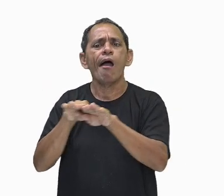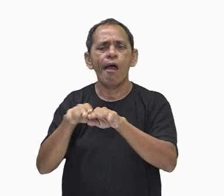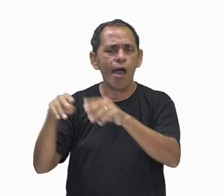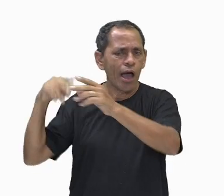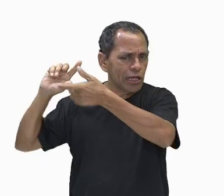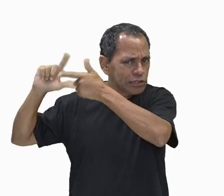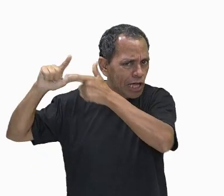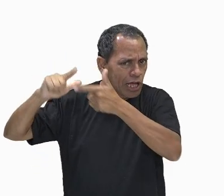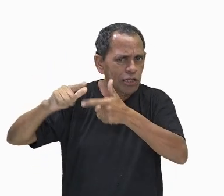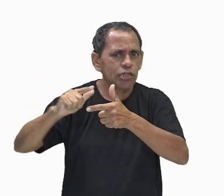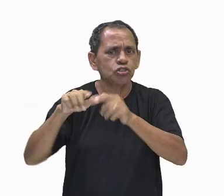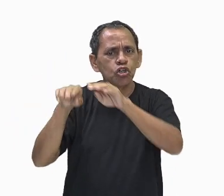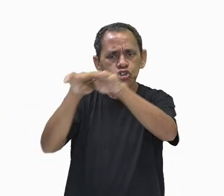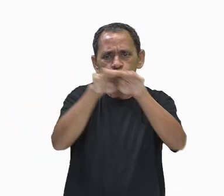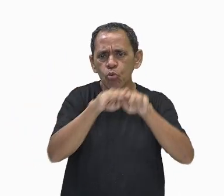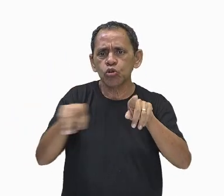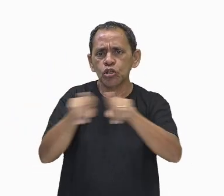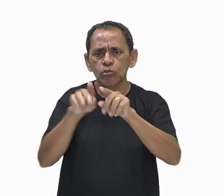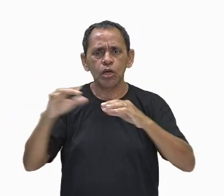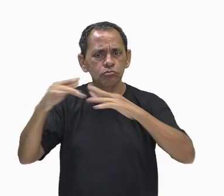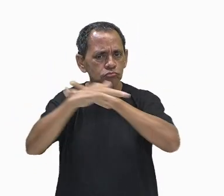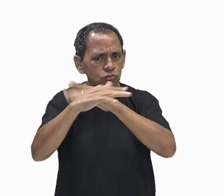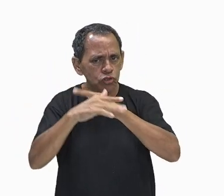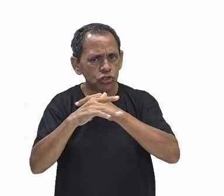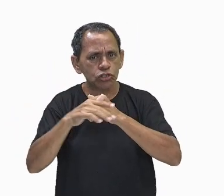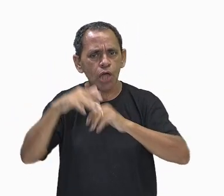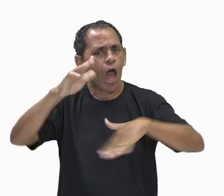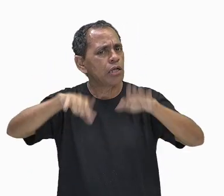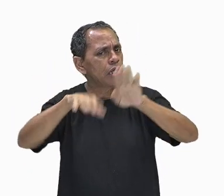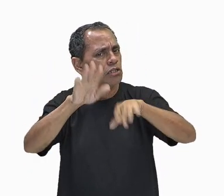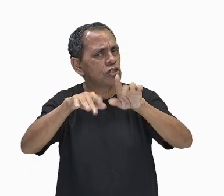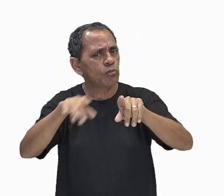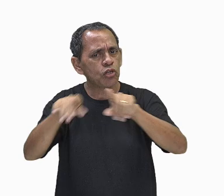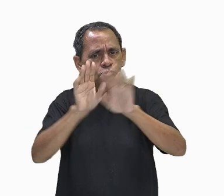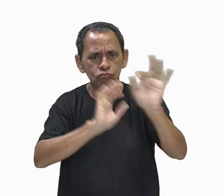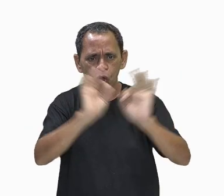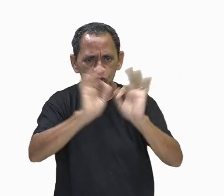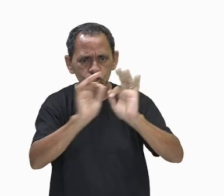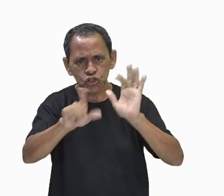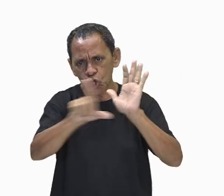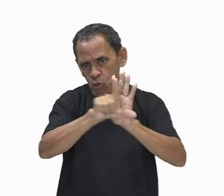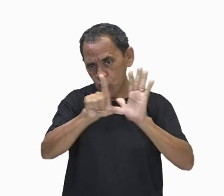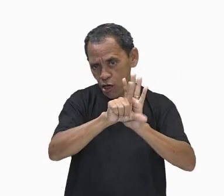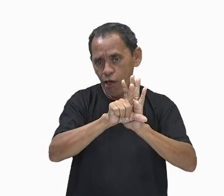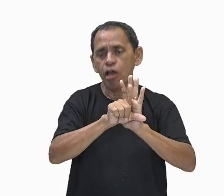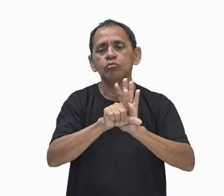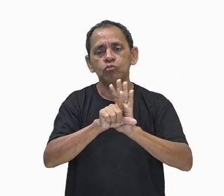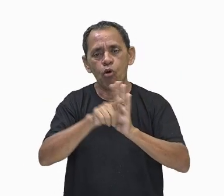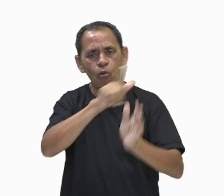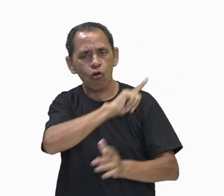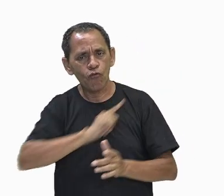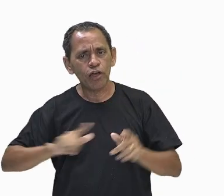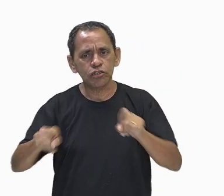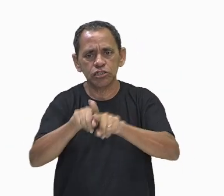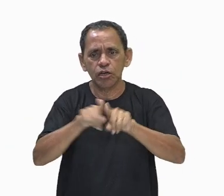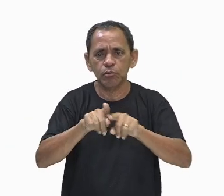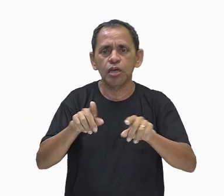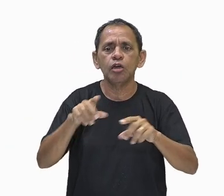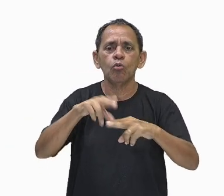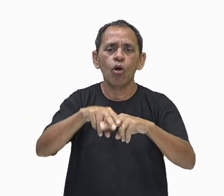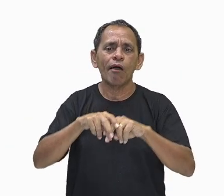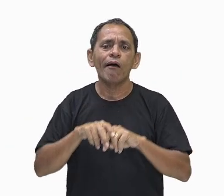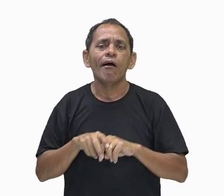comuns, as cidades eram independentes, com organização, governo e leis próprias, razão da denominação